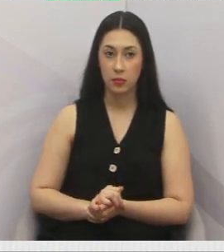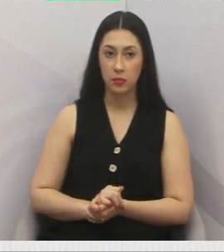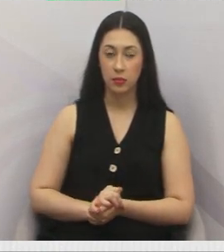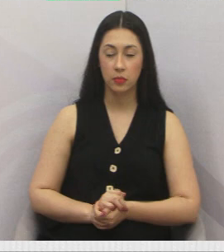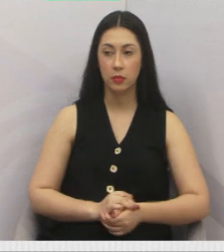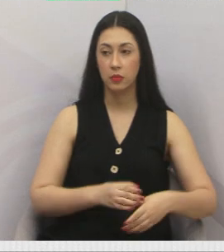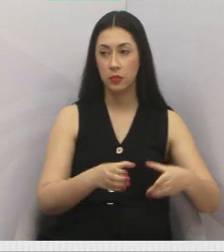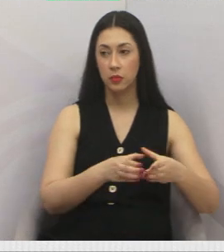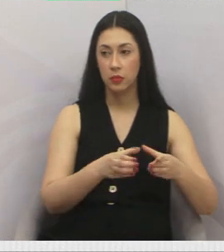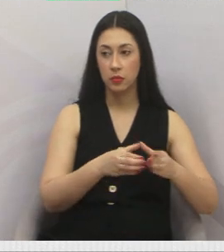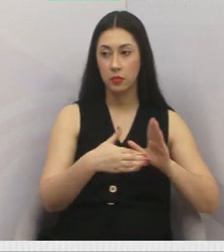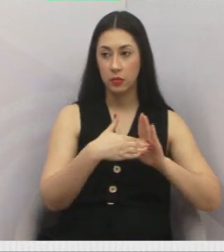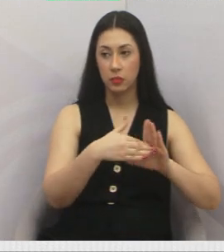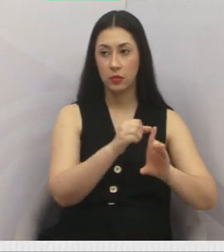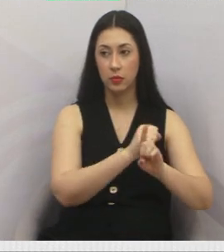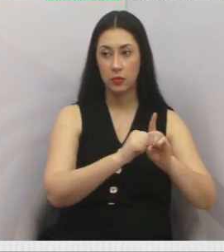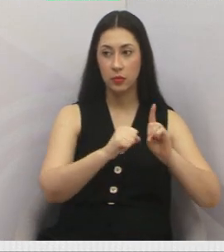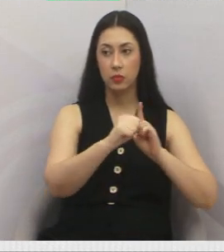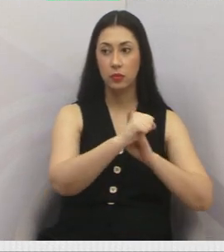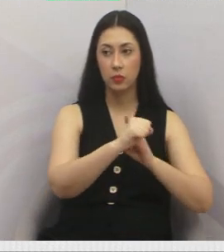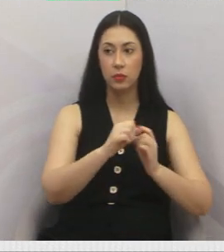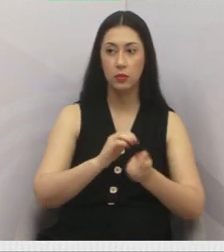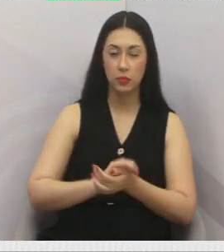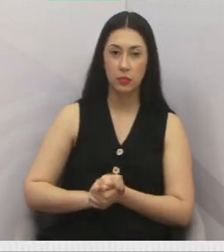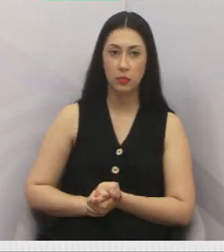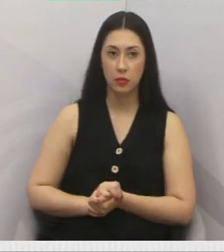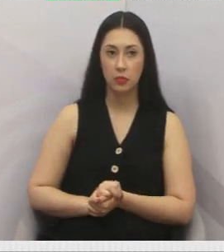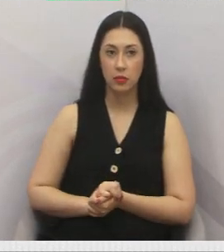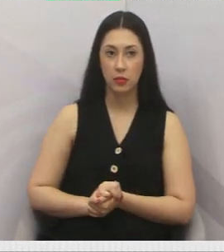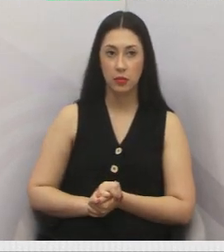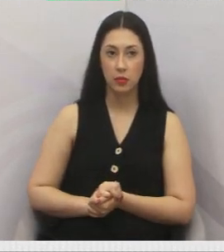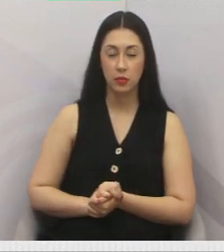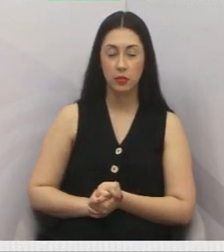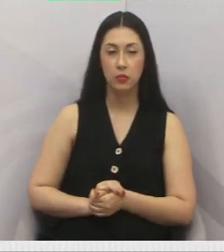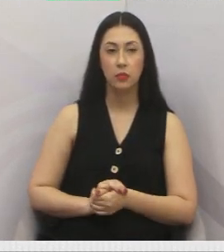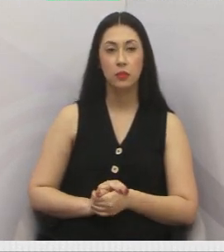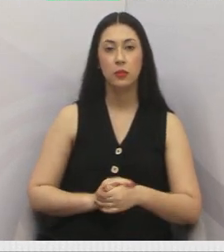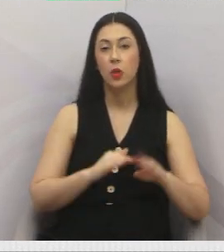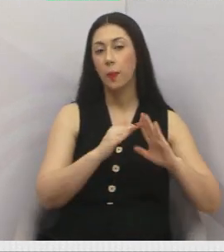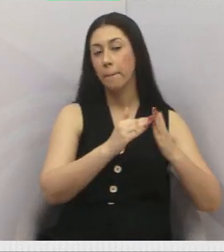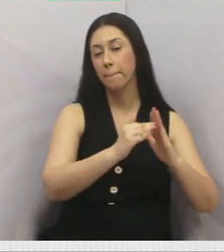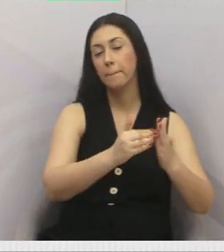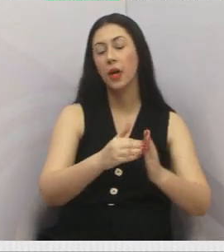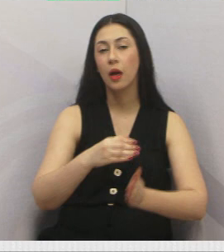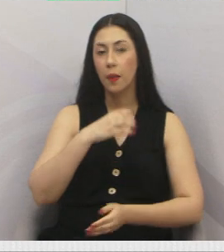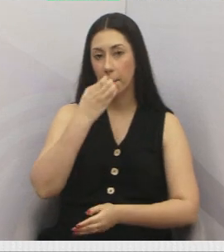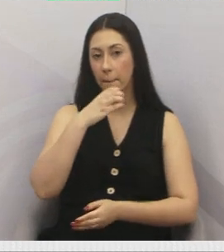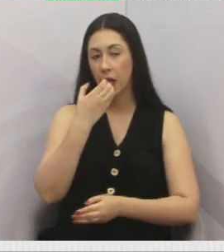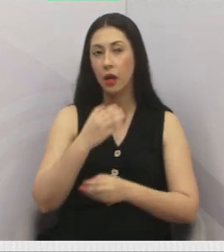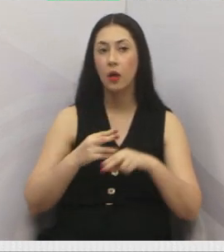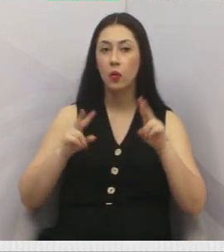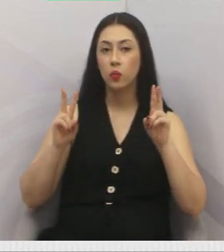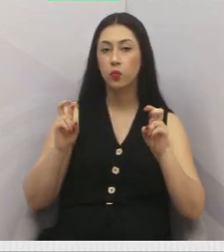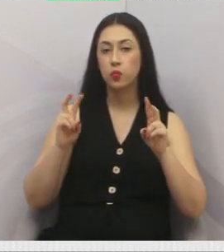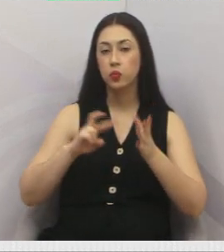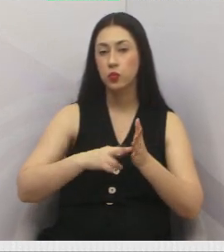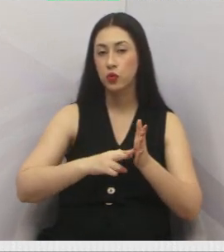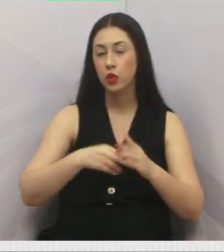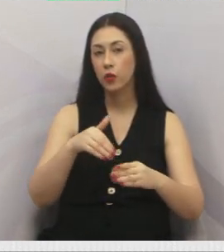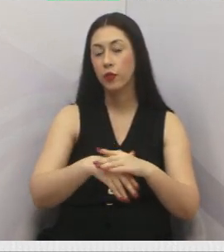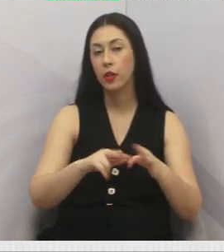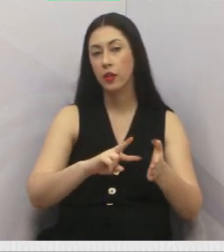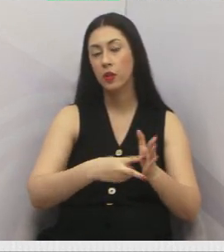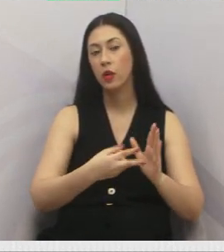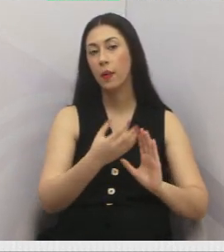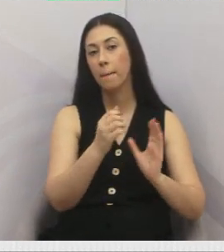Segmento Movimentos Populares, um voto Jardim Paraíso e Jardim Yolanda. Segmento Entidades Classe Sindical, um voto Sindicato dos Papeleiros.